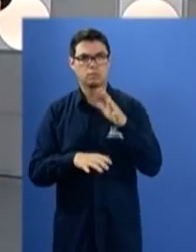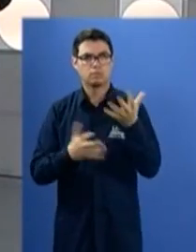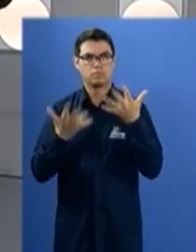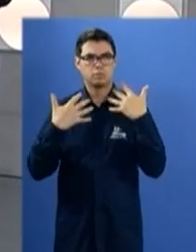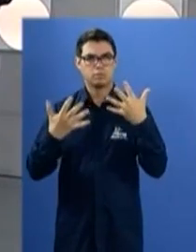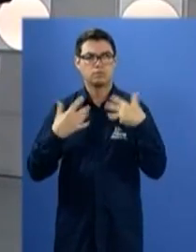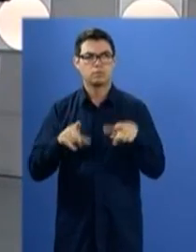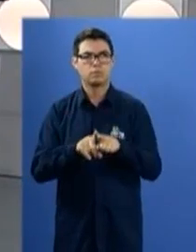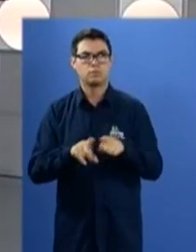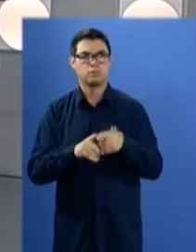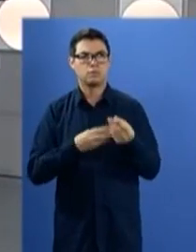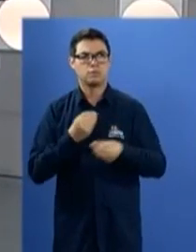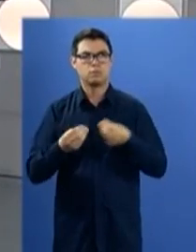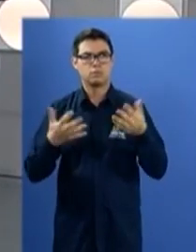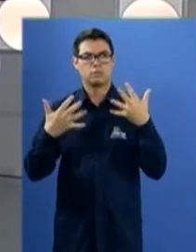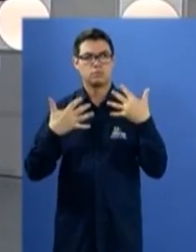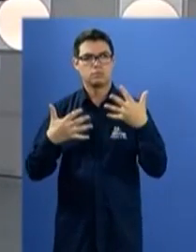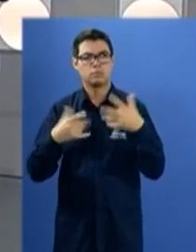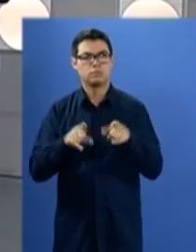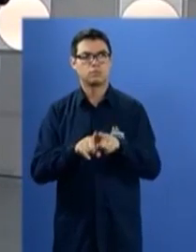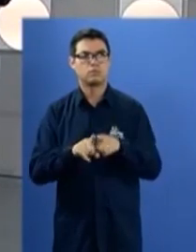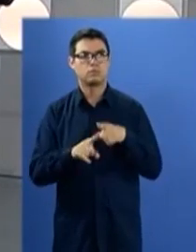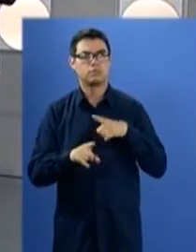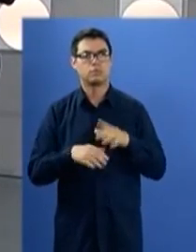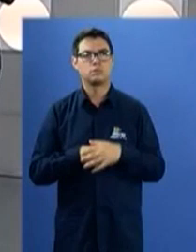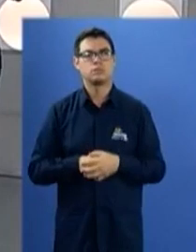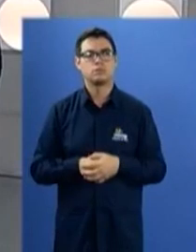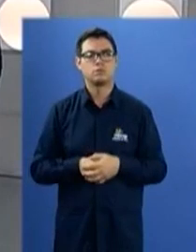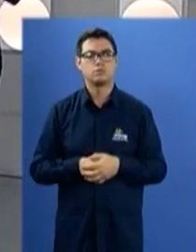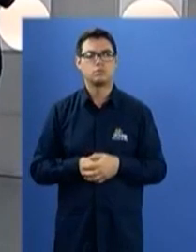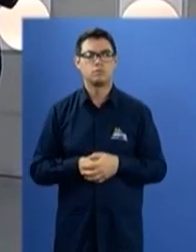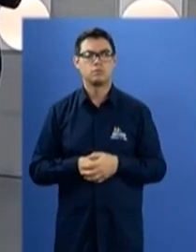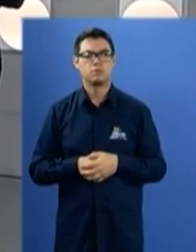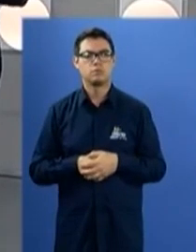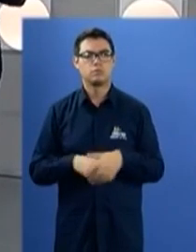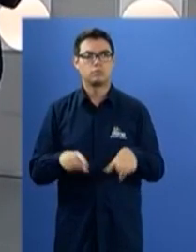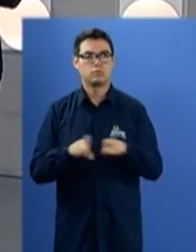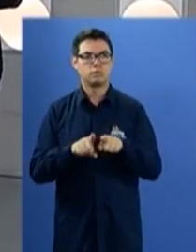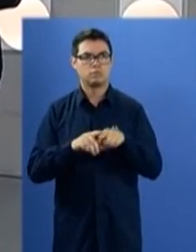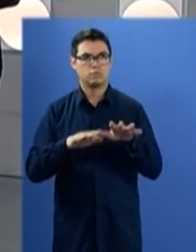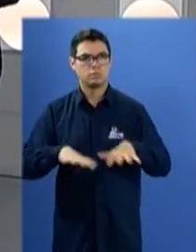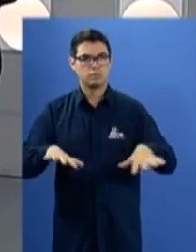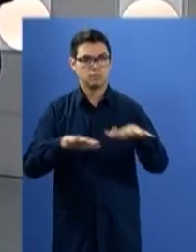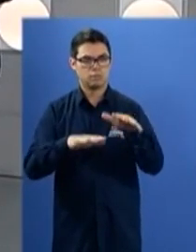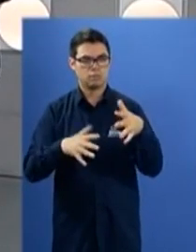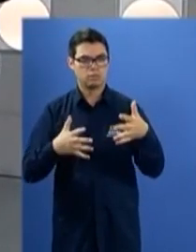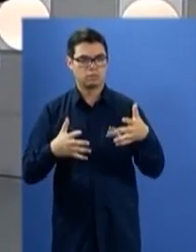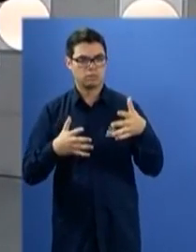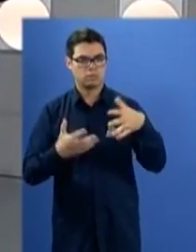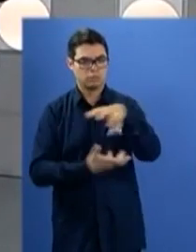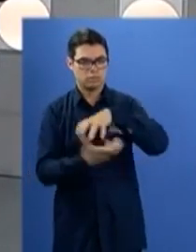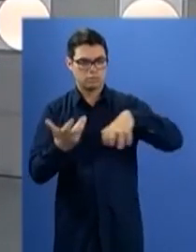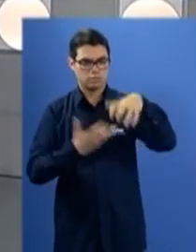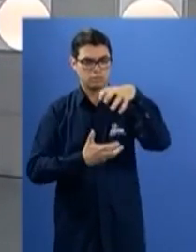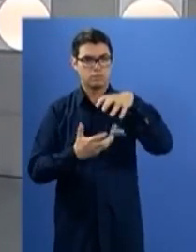muito calor, se tem ventilação, quando até mesmo no ambiente do clima